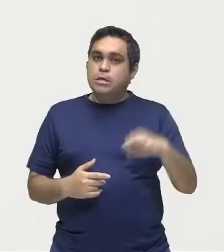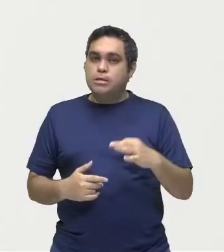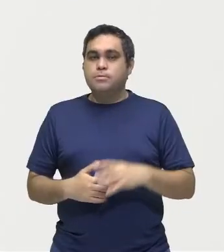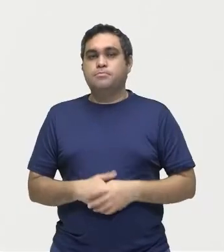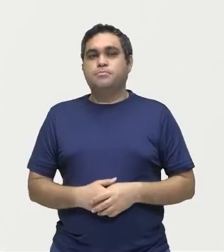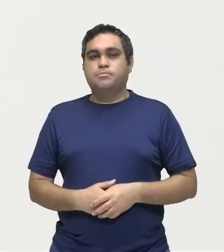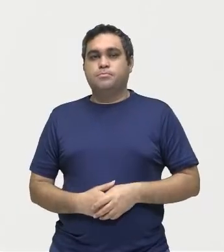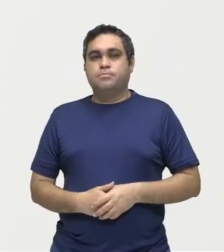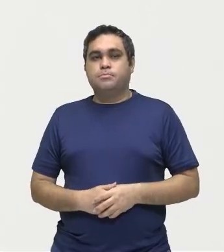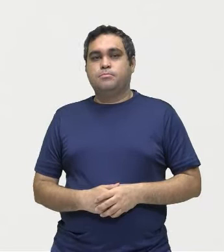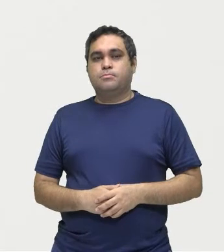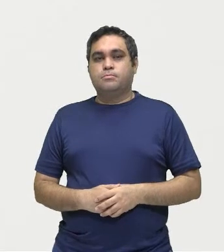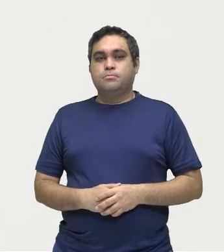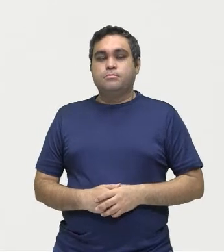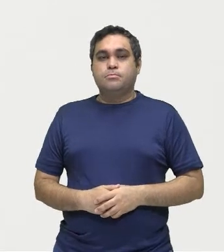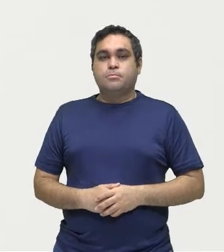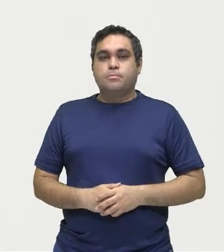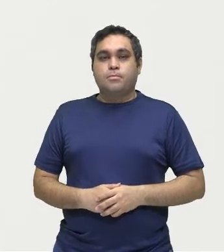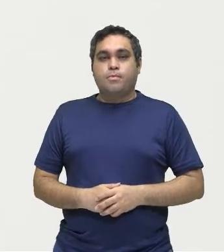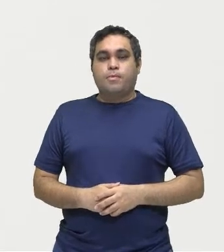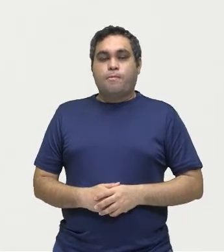correção.